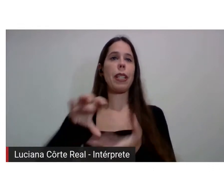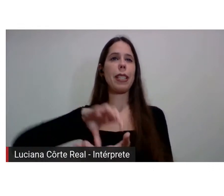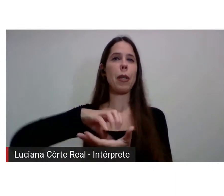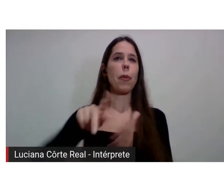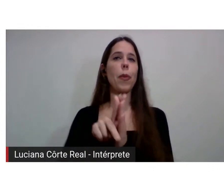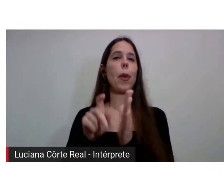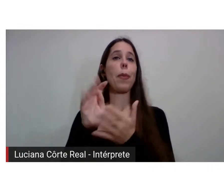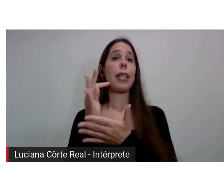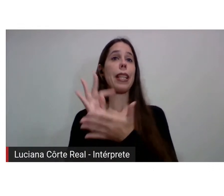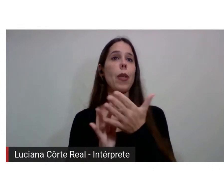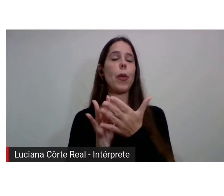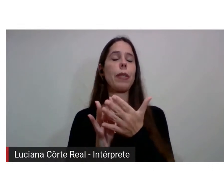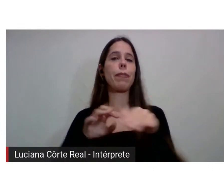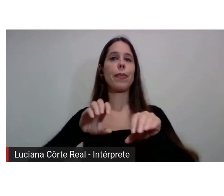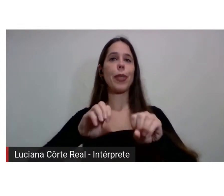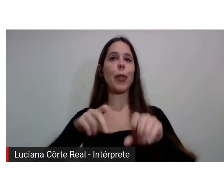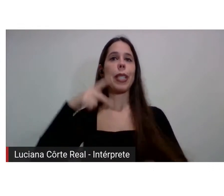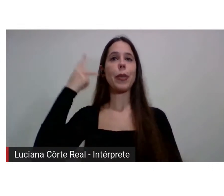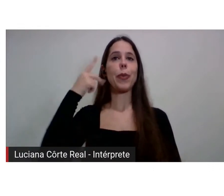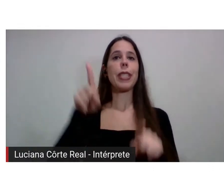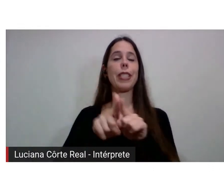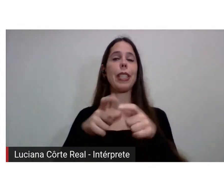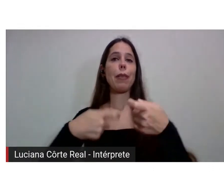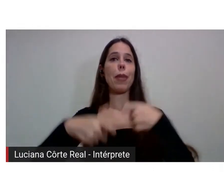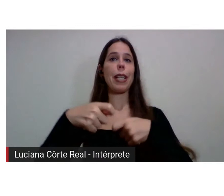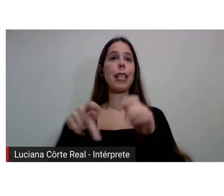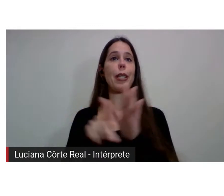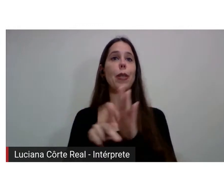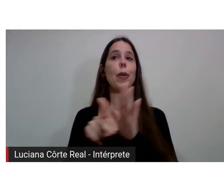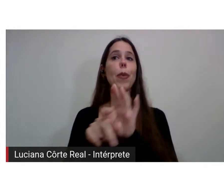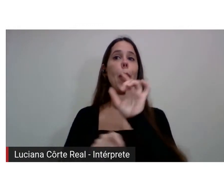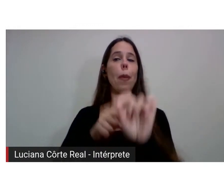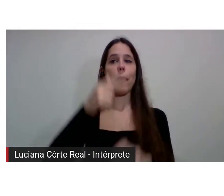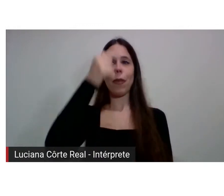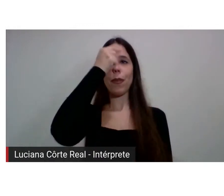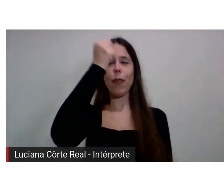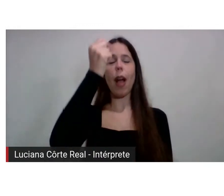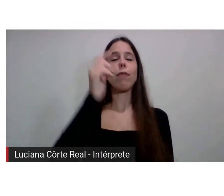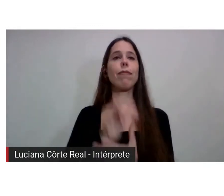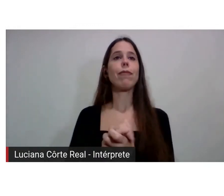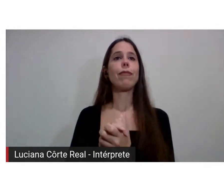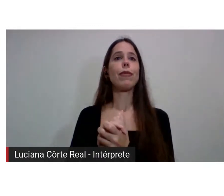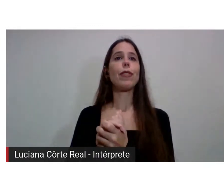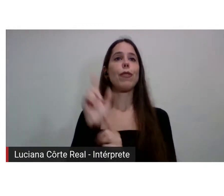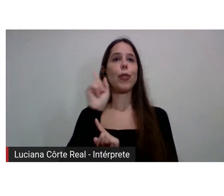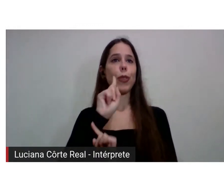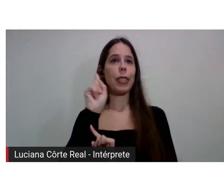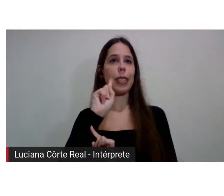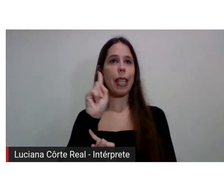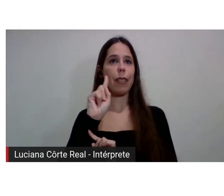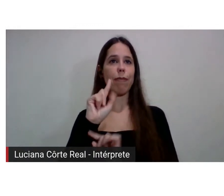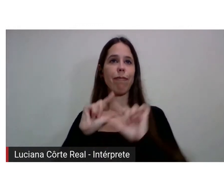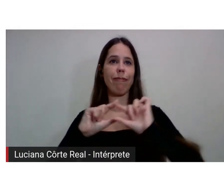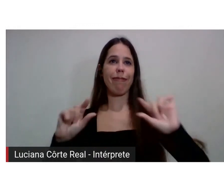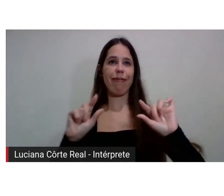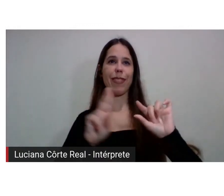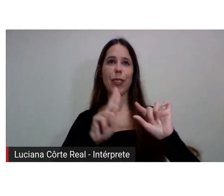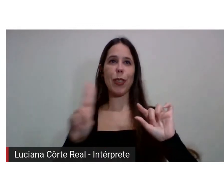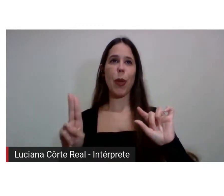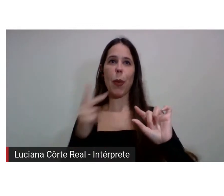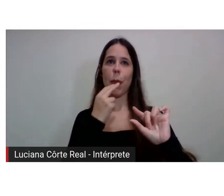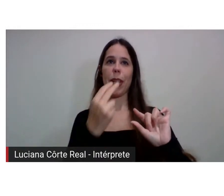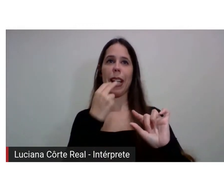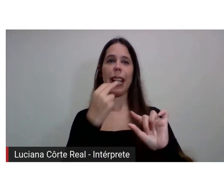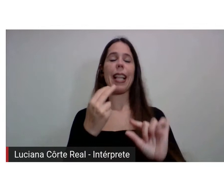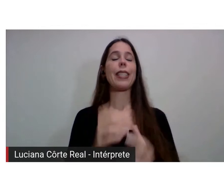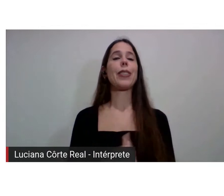Educacional, Política e Administração da Rutgers Graduate School of Education, da Rutgers University, em